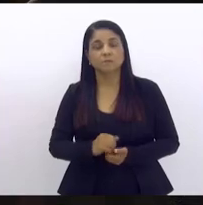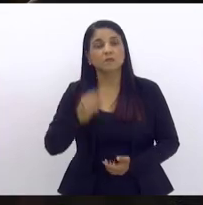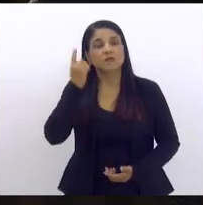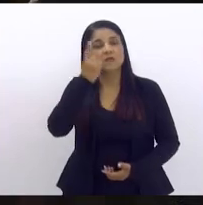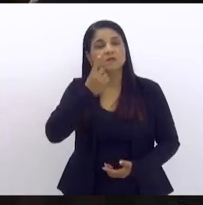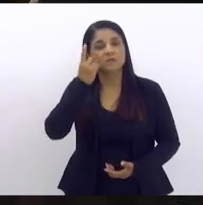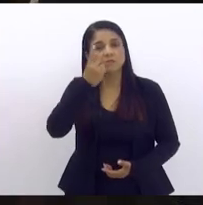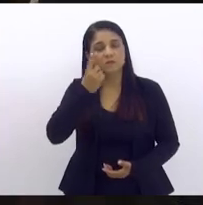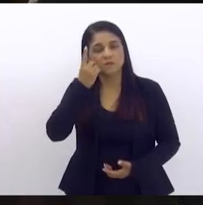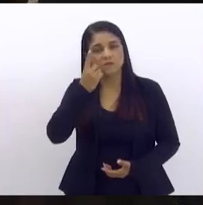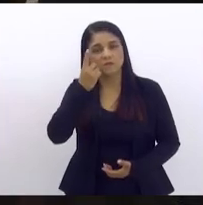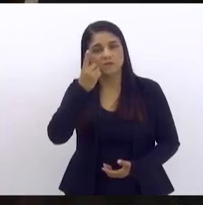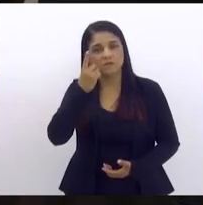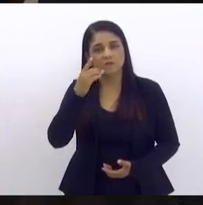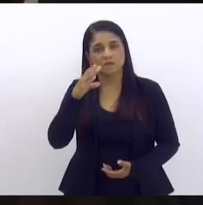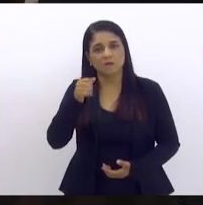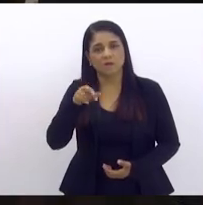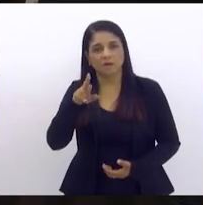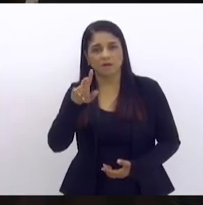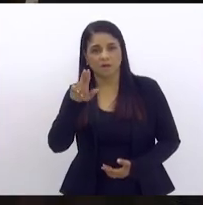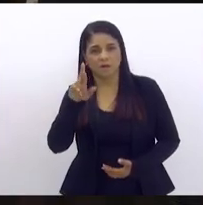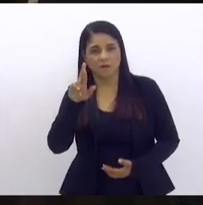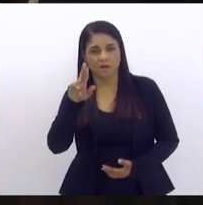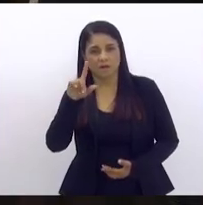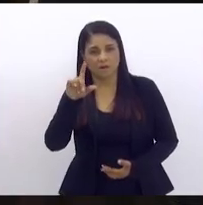Deputado Carlos Macedo.